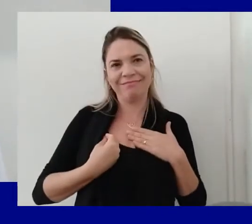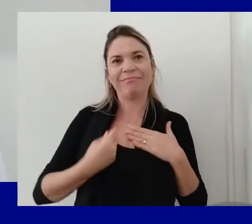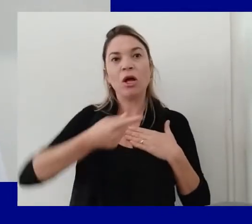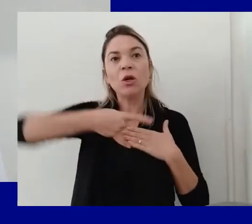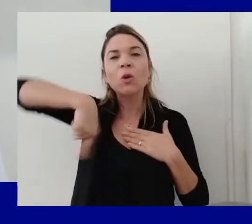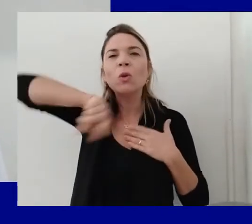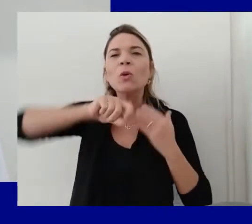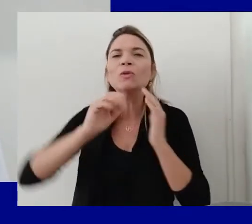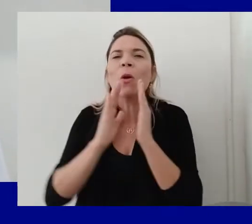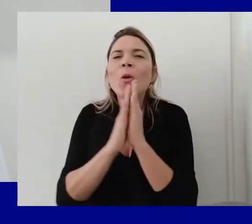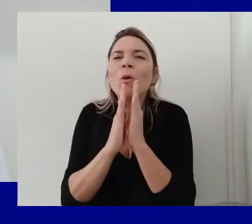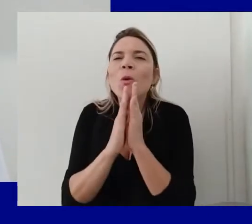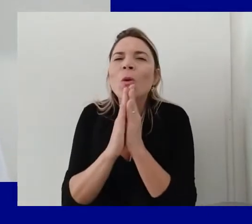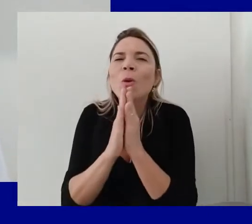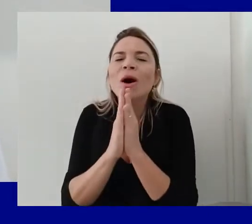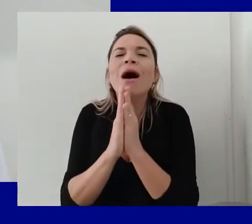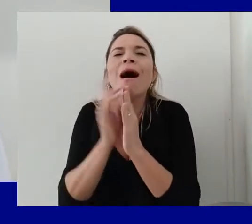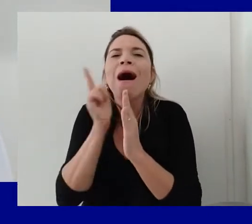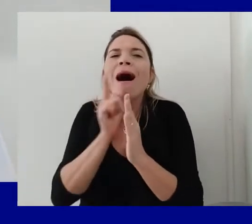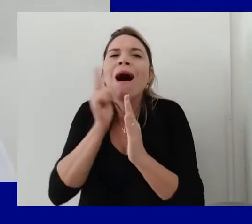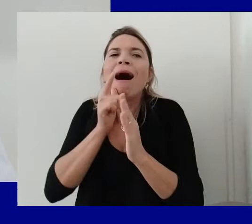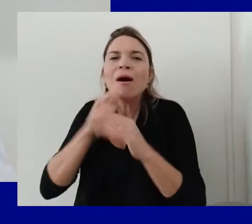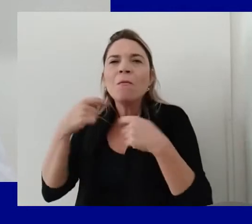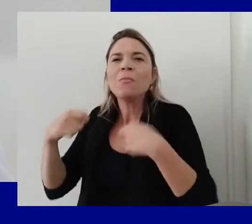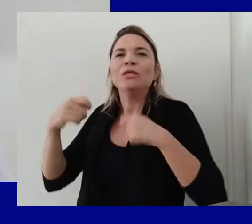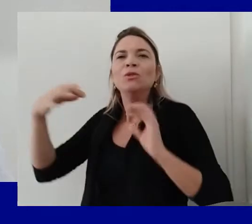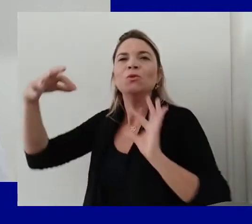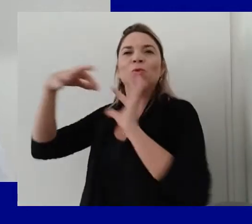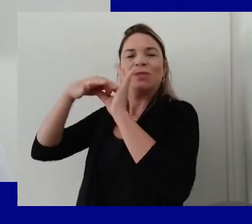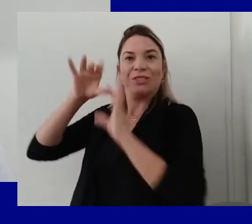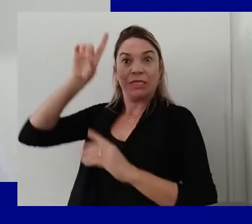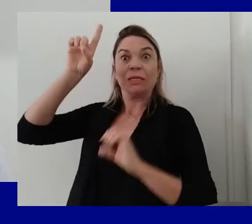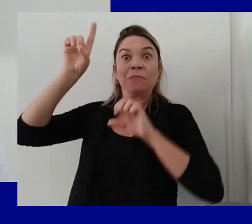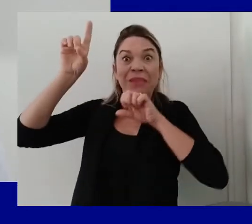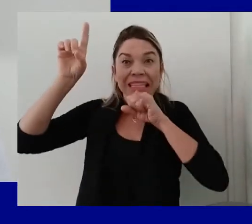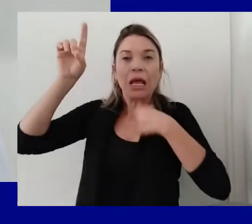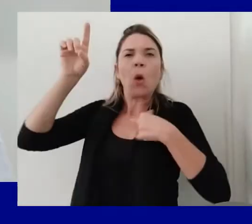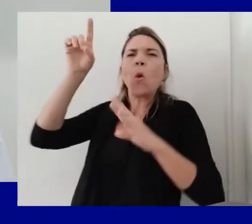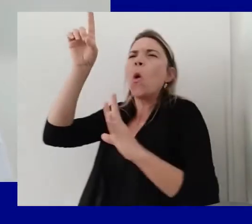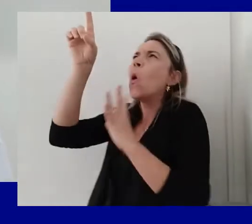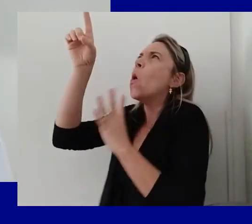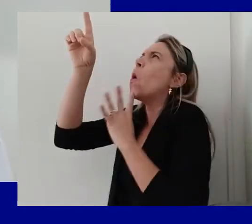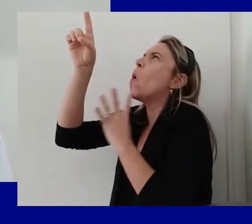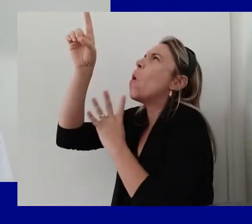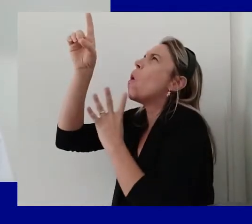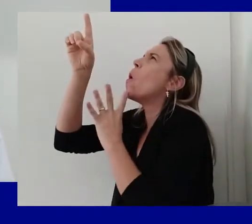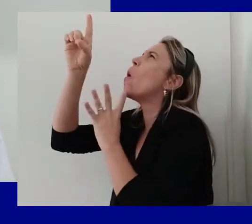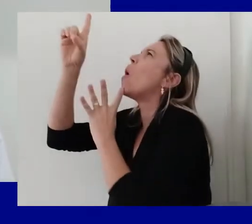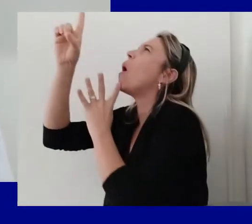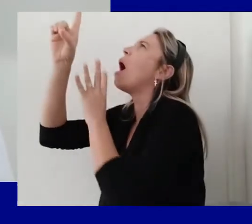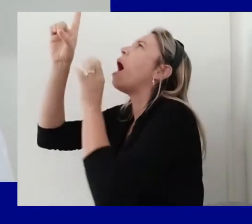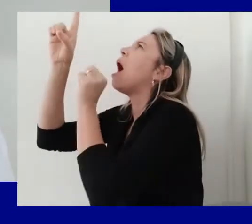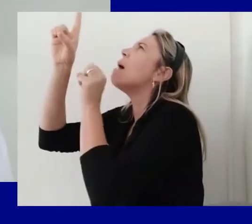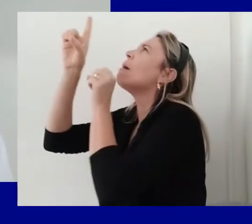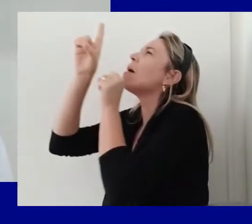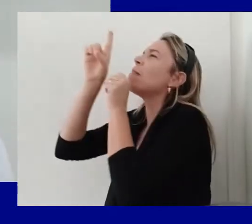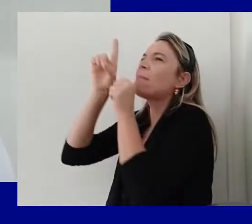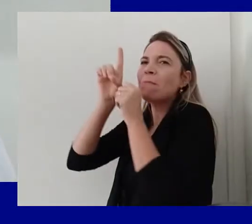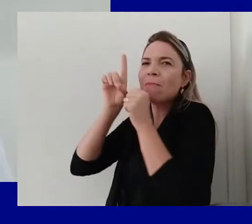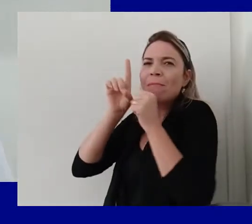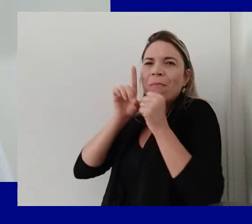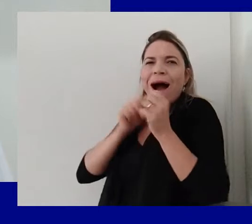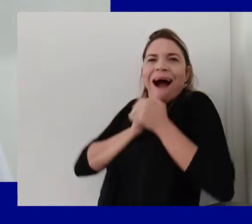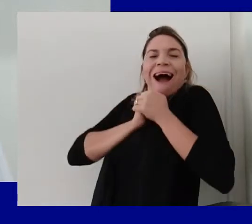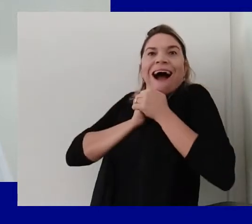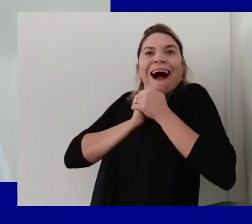de Deus. E uma vez que estamos conhecendo mais a Deus, nos tornando cada vez mais dependentes